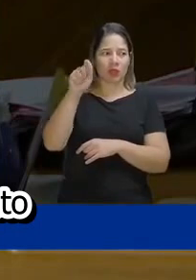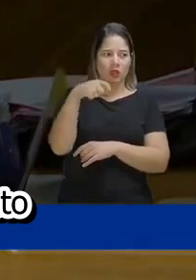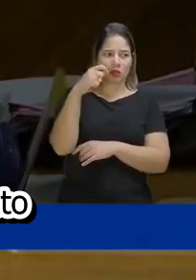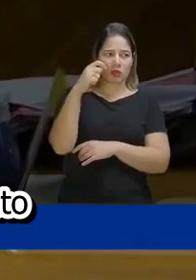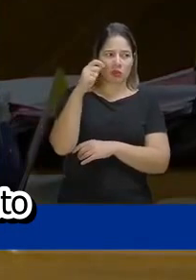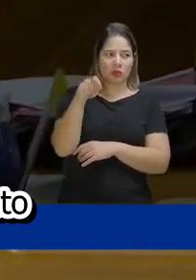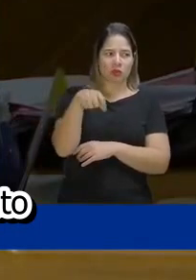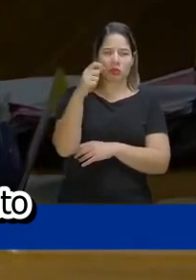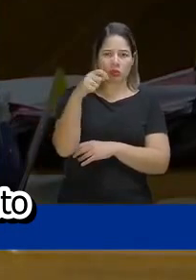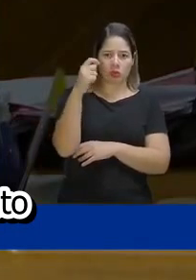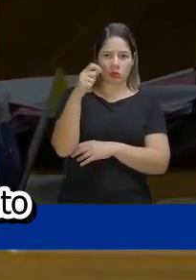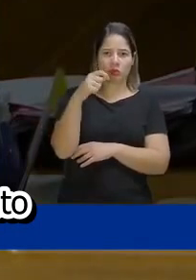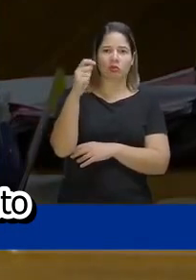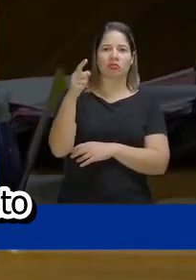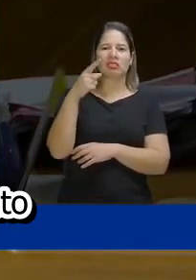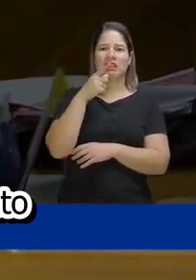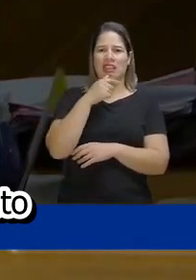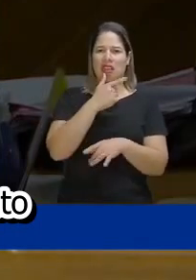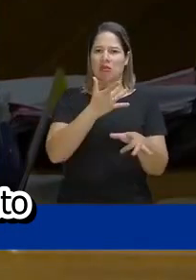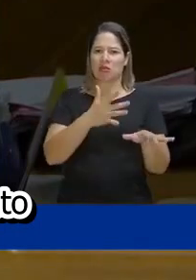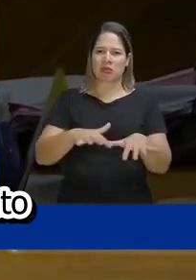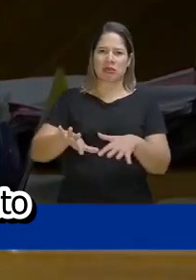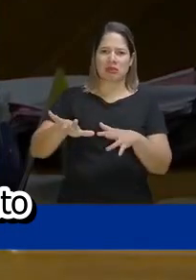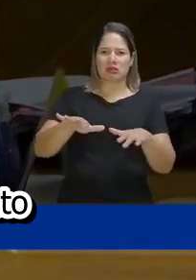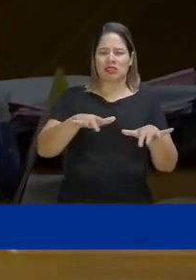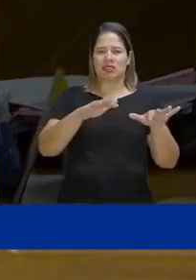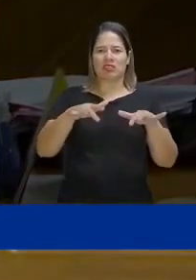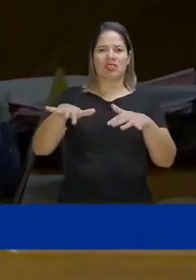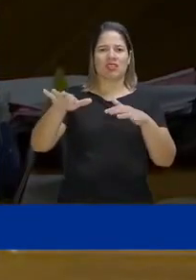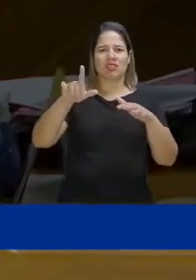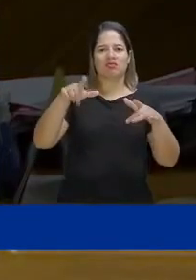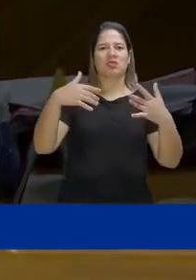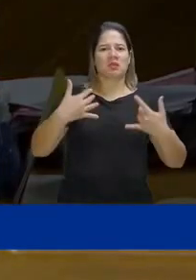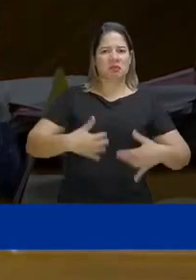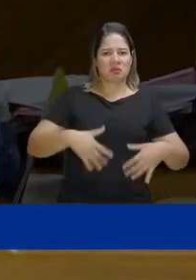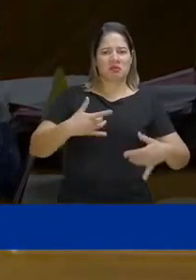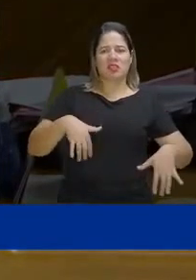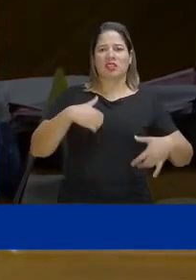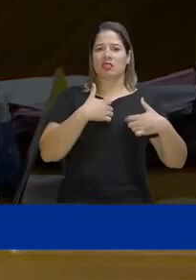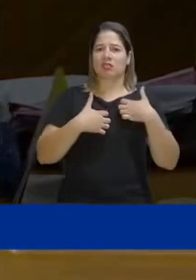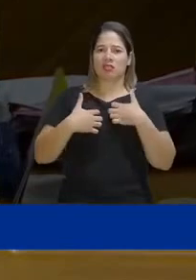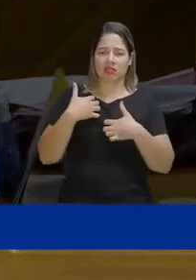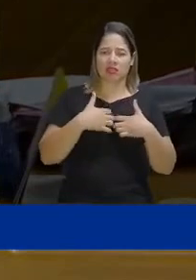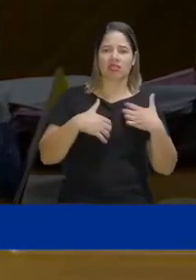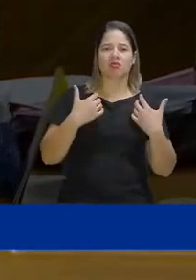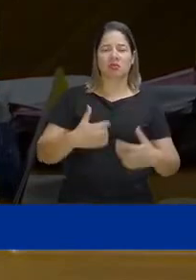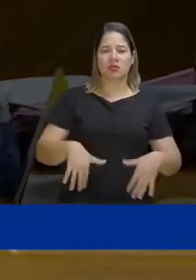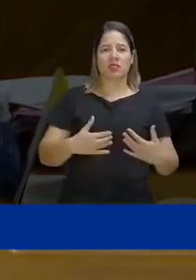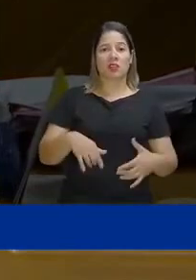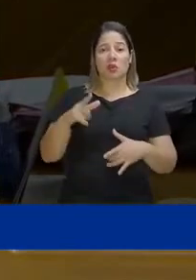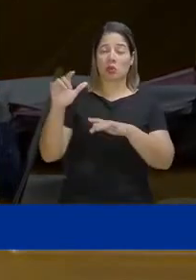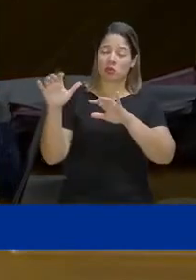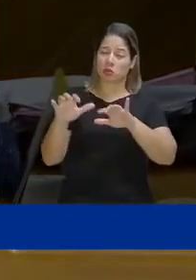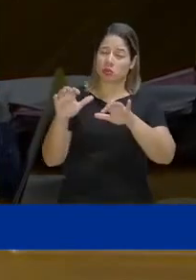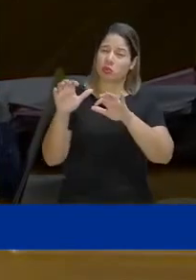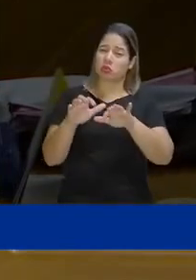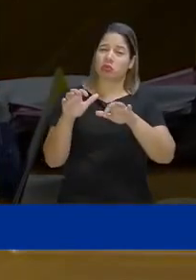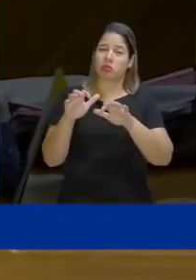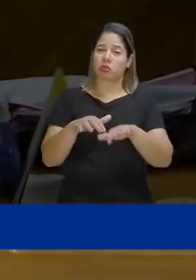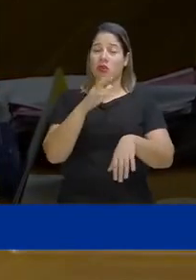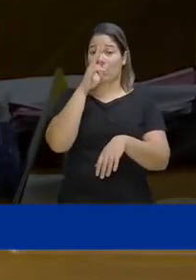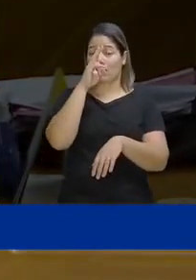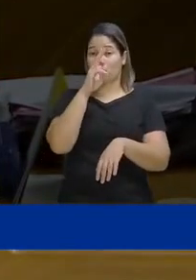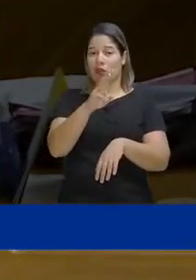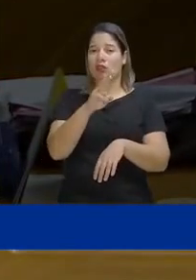está debaixo d'água, literalmente, está sendo ali uma enchente, as chuvas muito intensas naquela região, e fica a